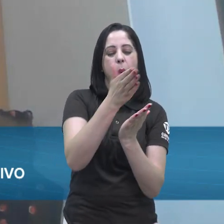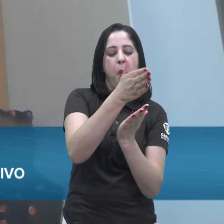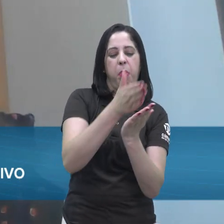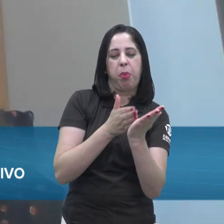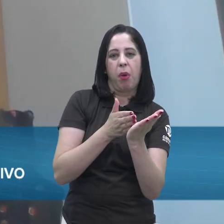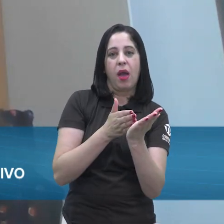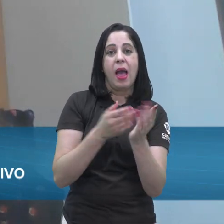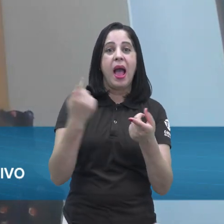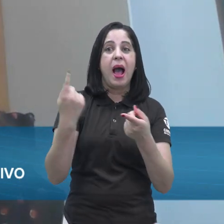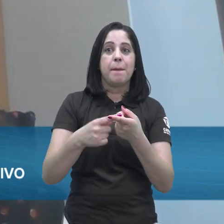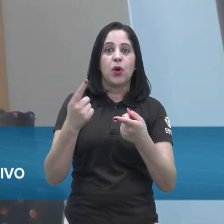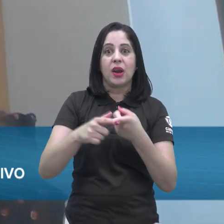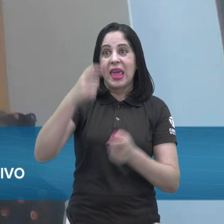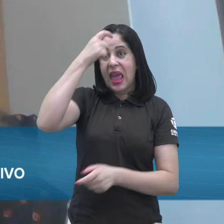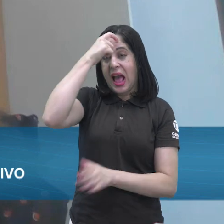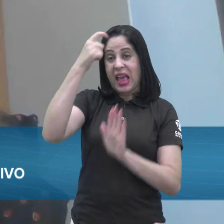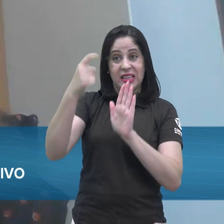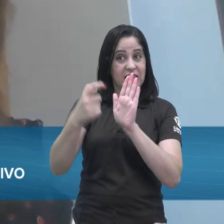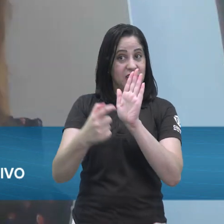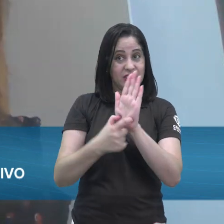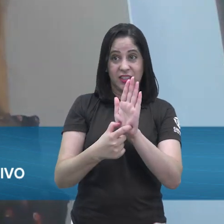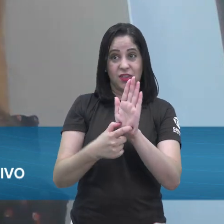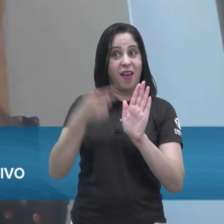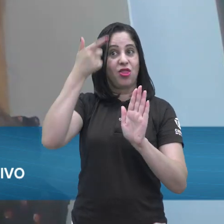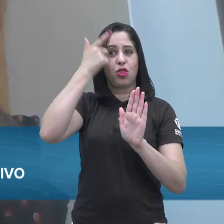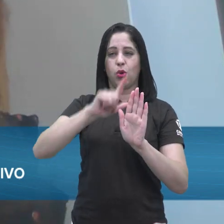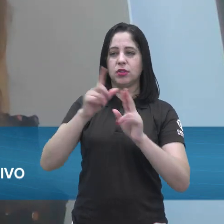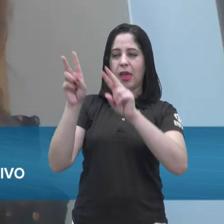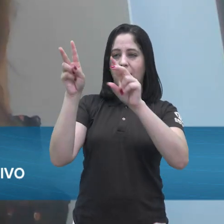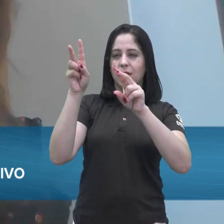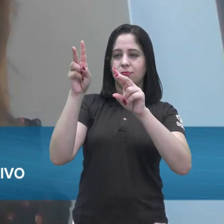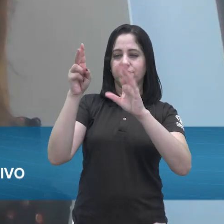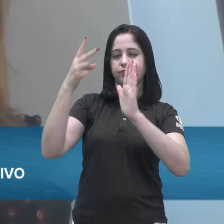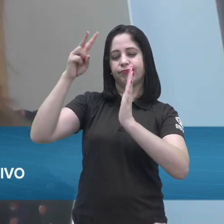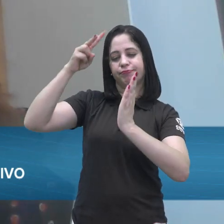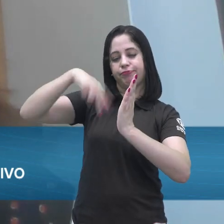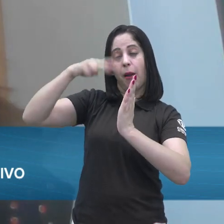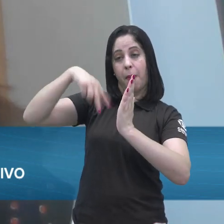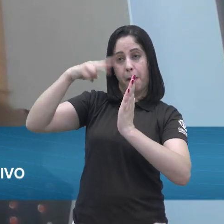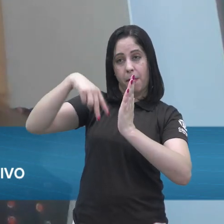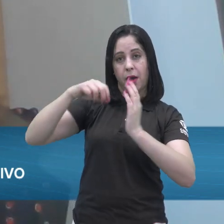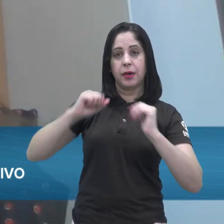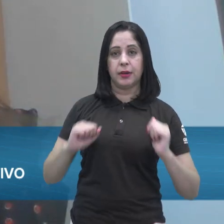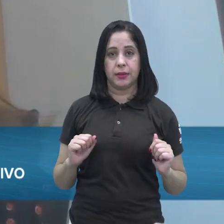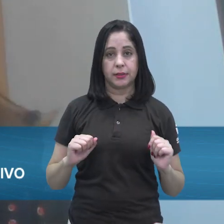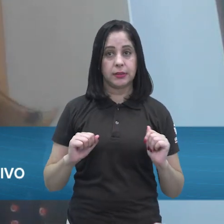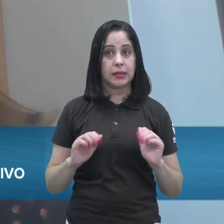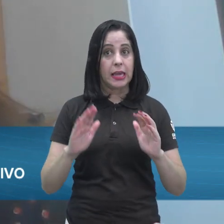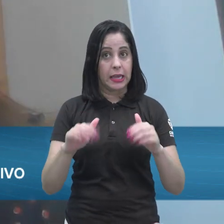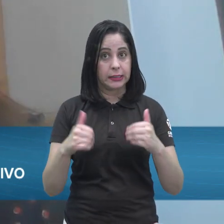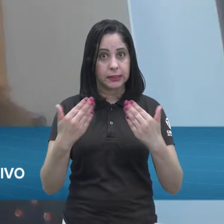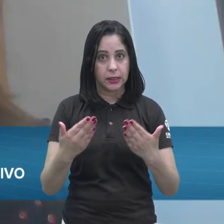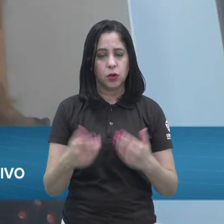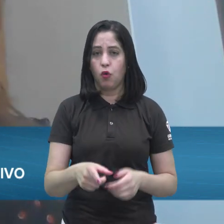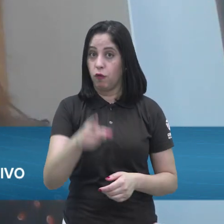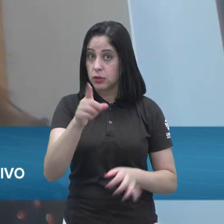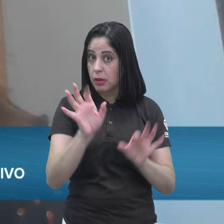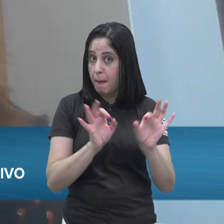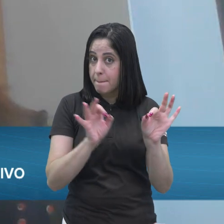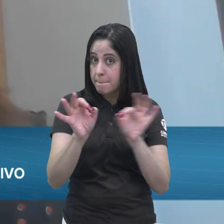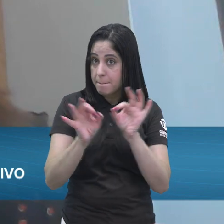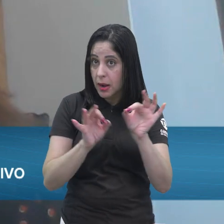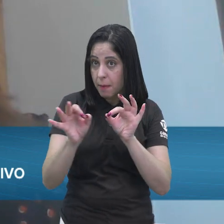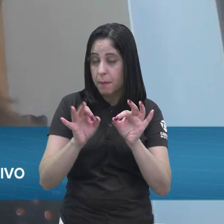isso dificulta a leitura da inteligência artificial no meu currículo. E é importante que